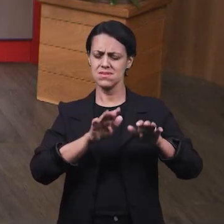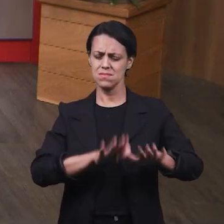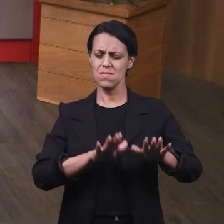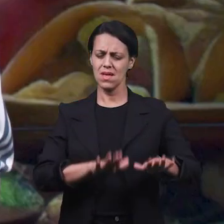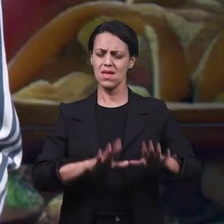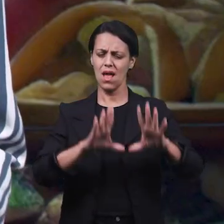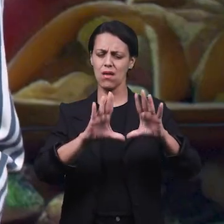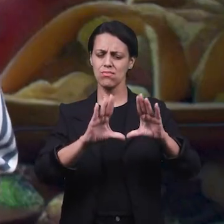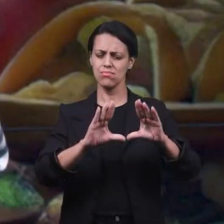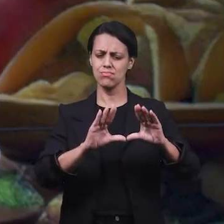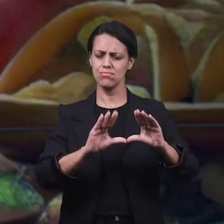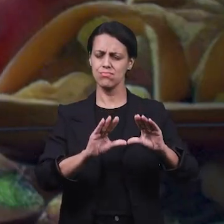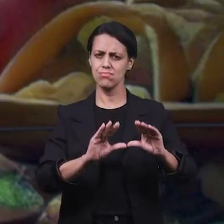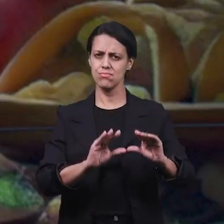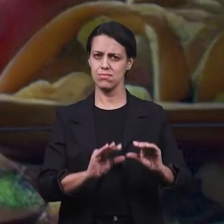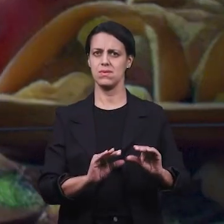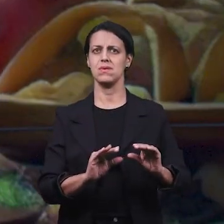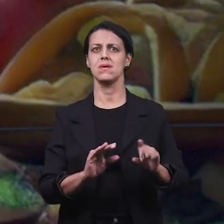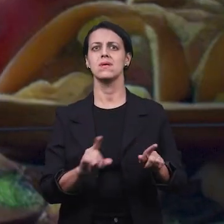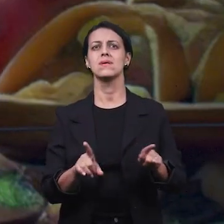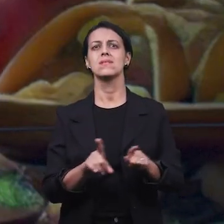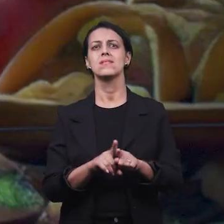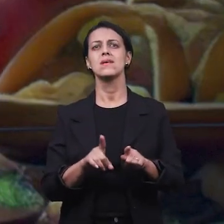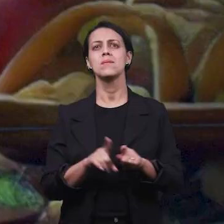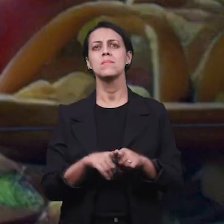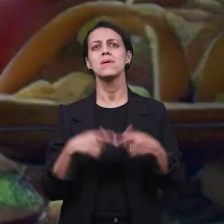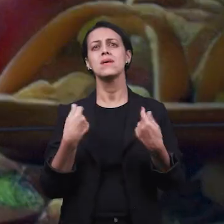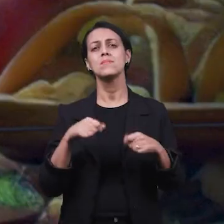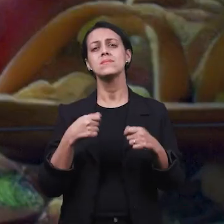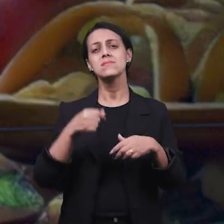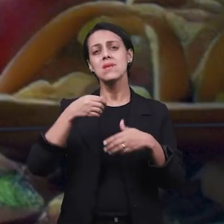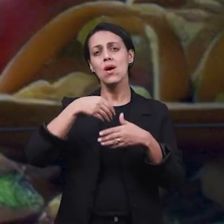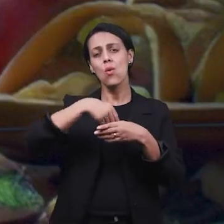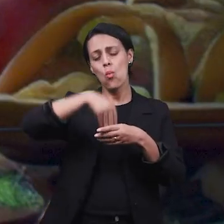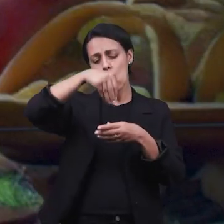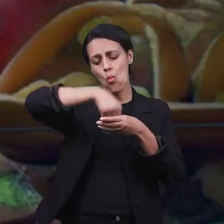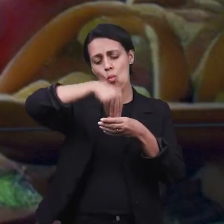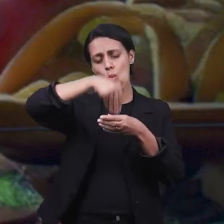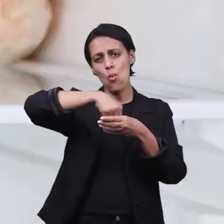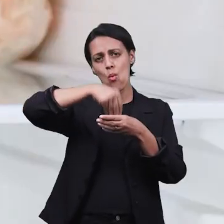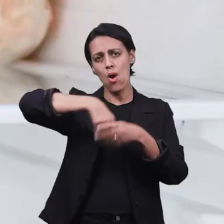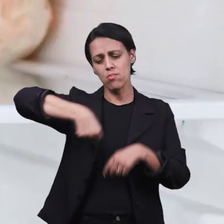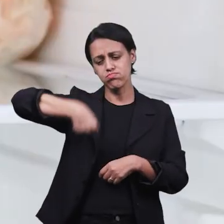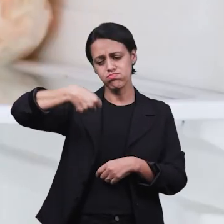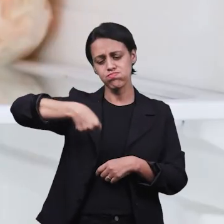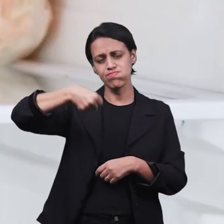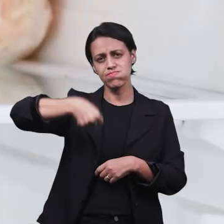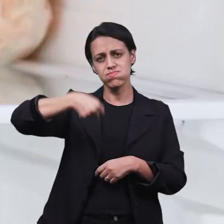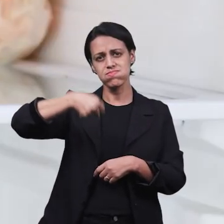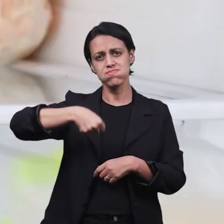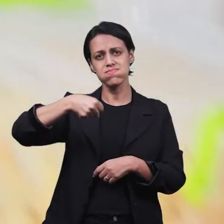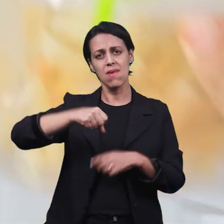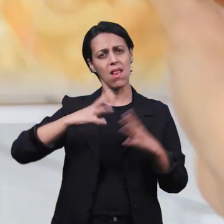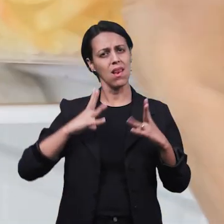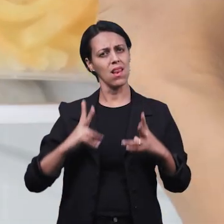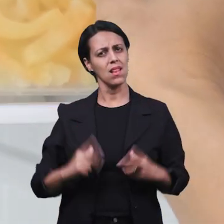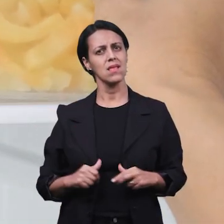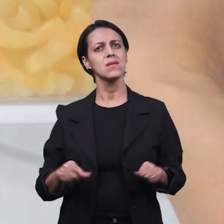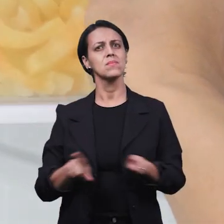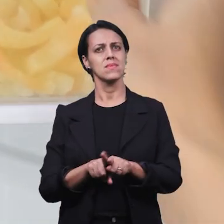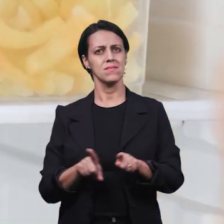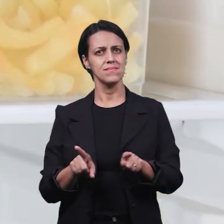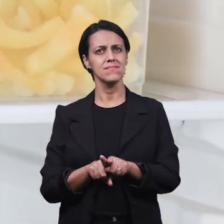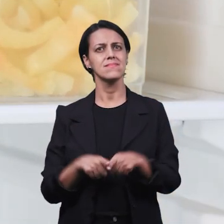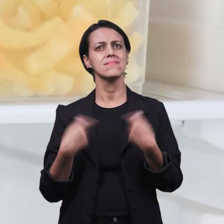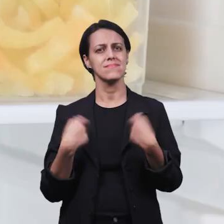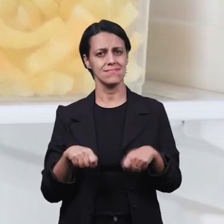baixar. Armazene os alimentos em saquinhos virgens. Os saquinhos coloridos de feira ou supermercado, eles